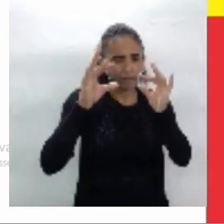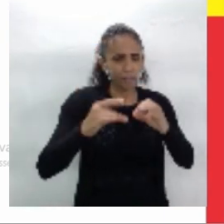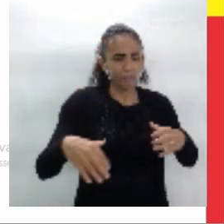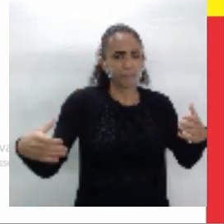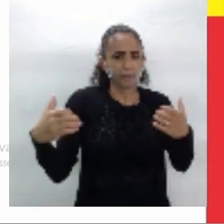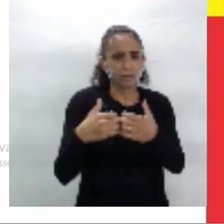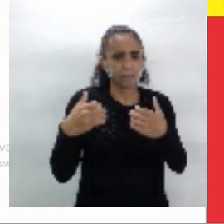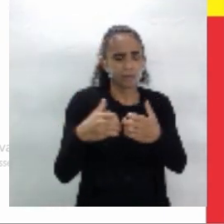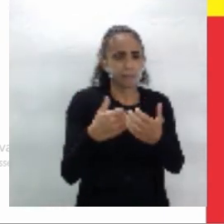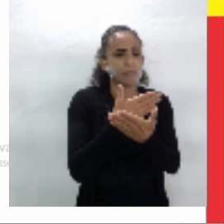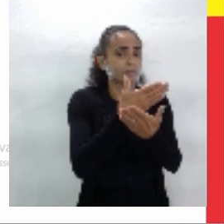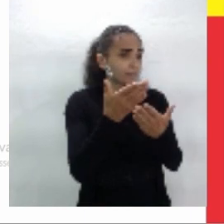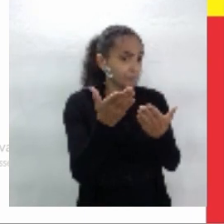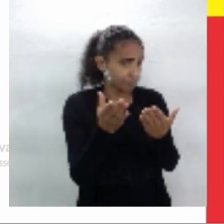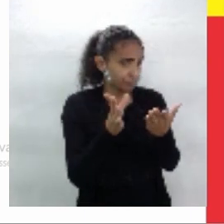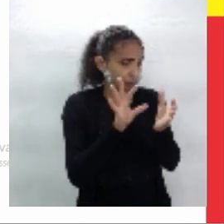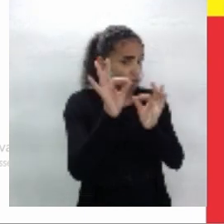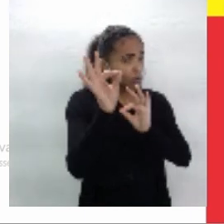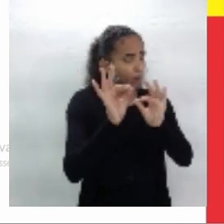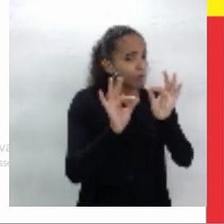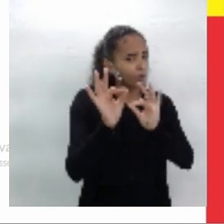1 bilhão. Então, colocando